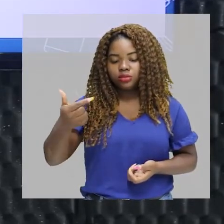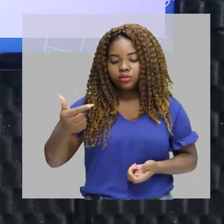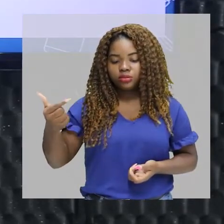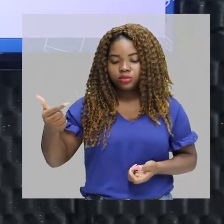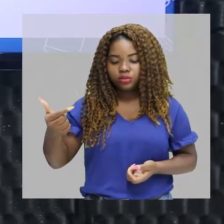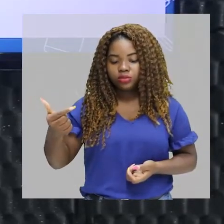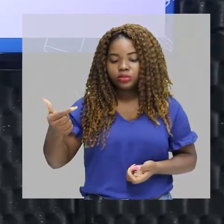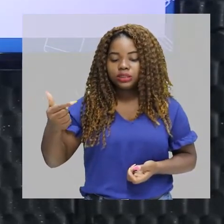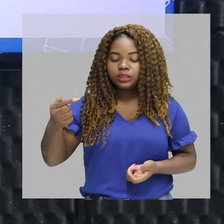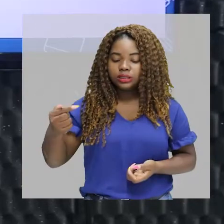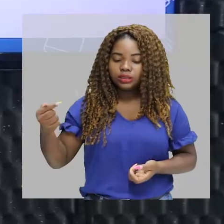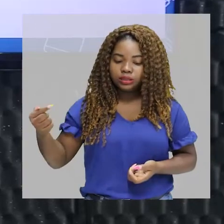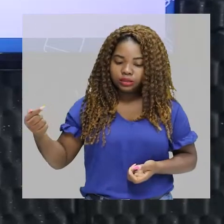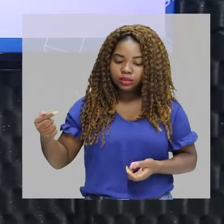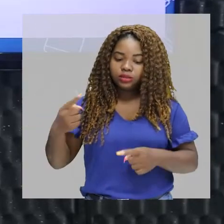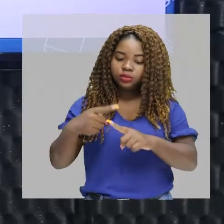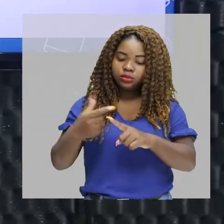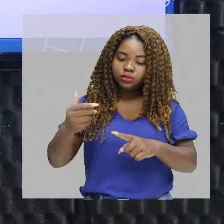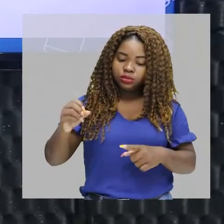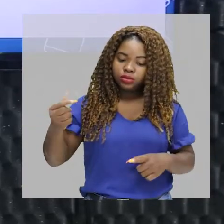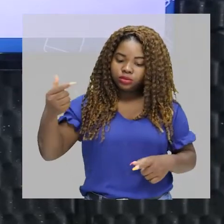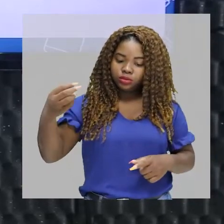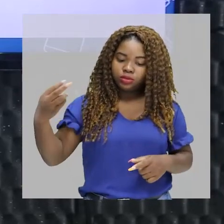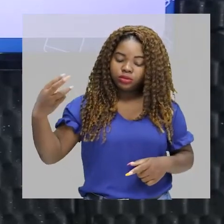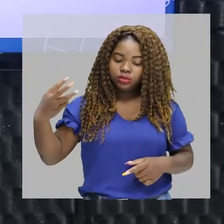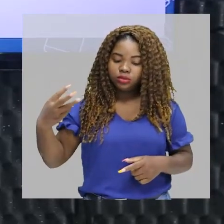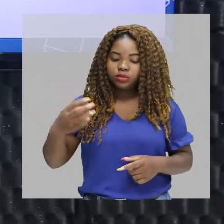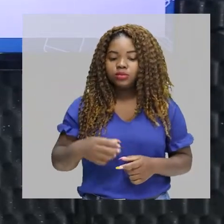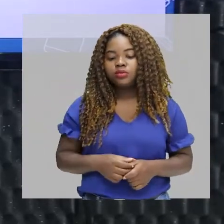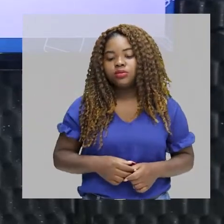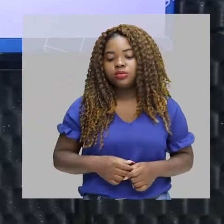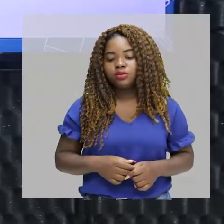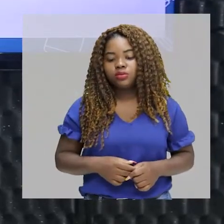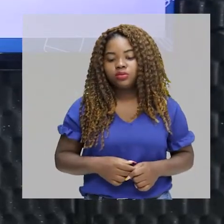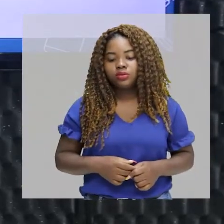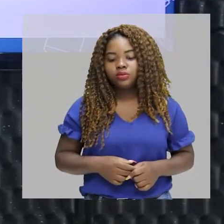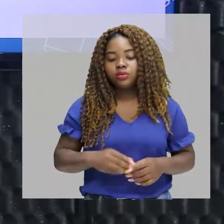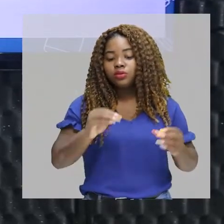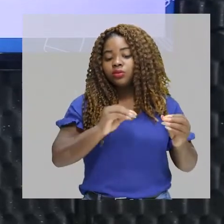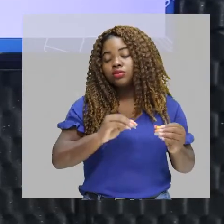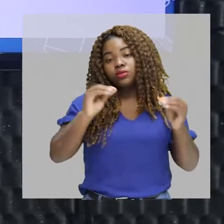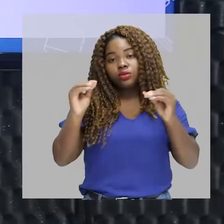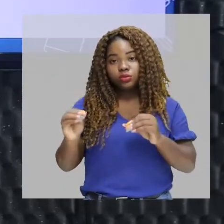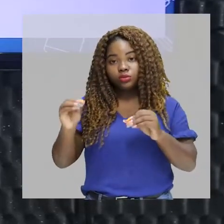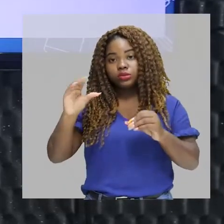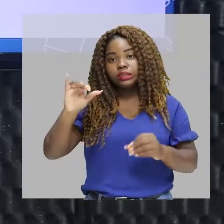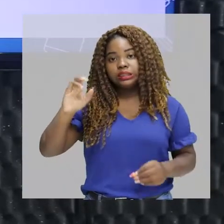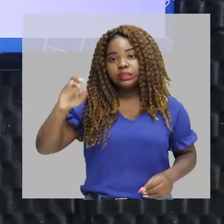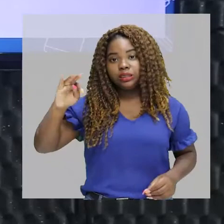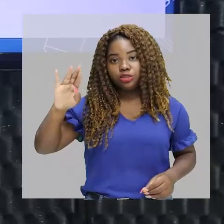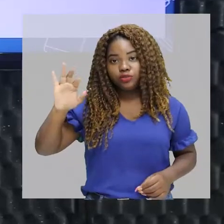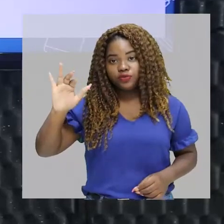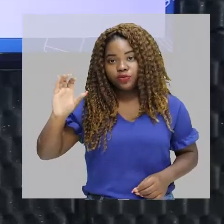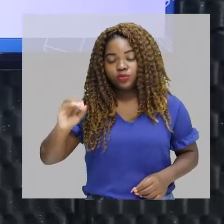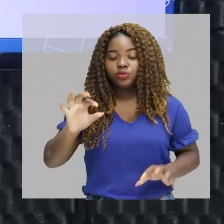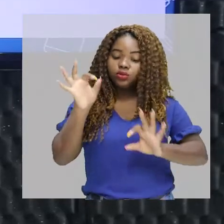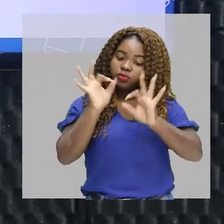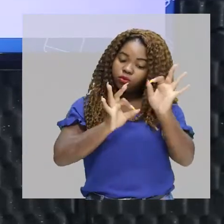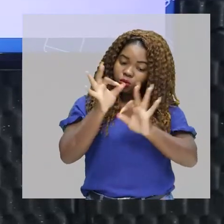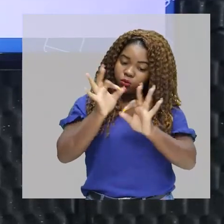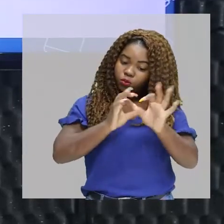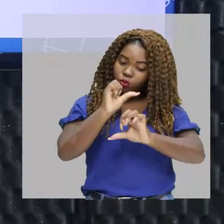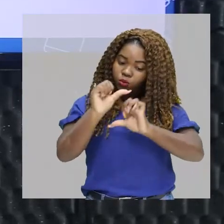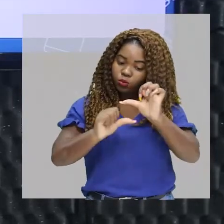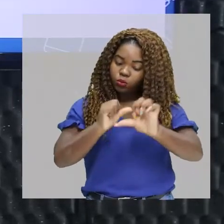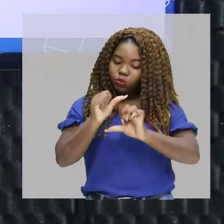0,0277 vezes 10 elevado a 23. Não está escrito em notação científica, tudo bem? Vamos